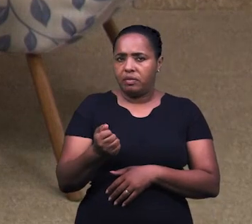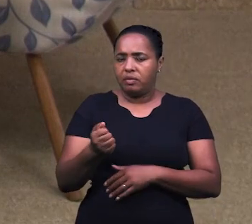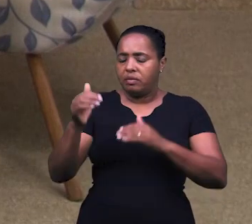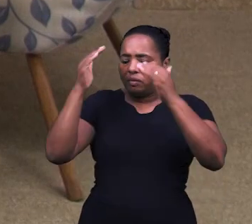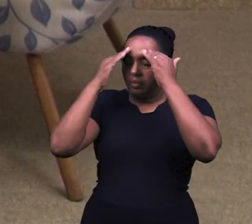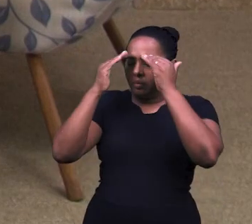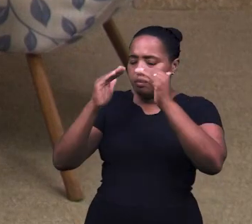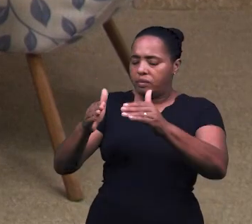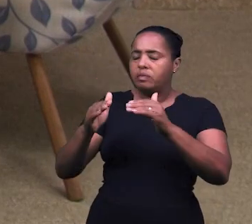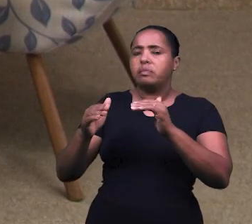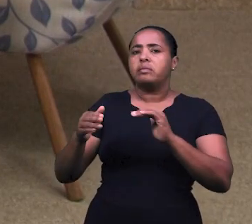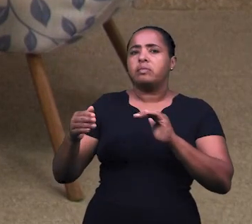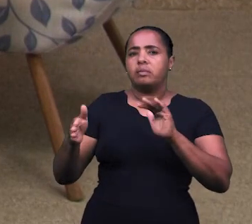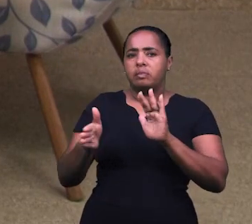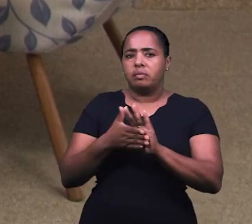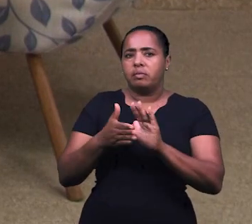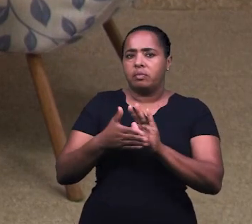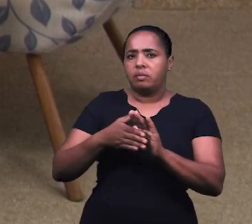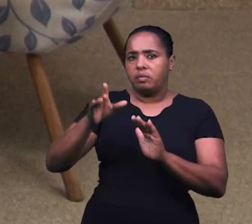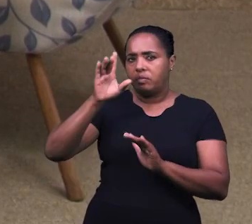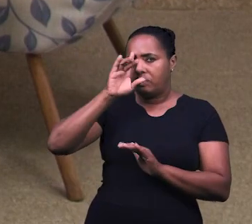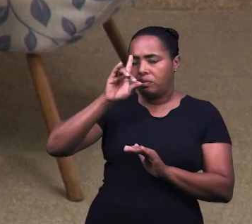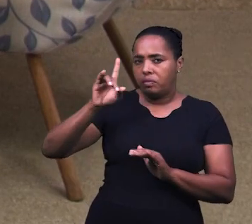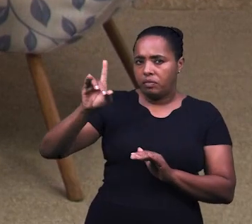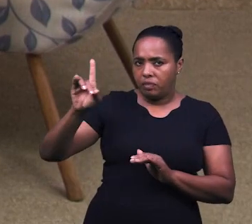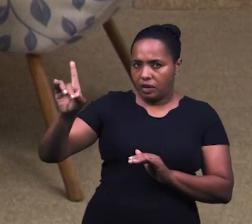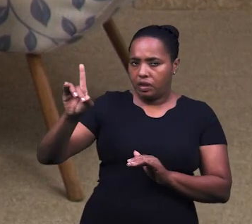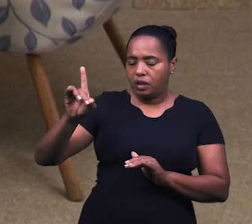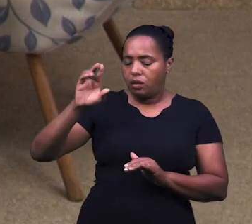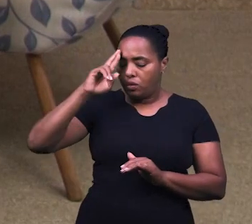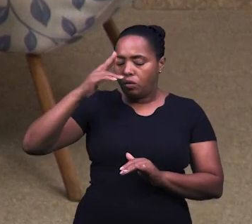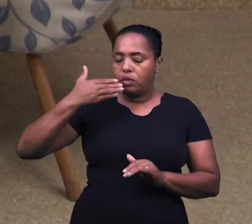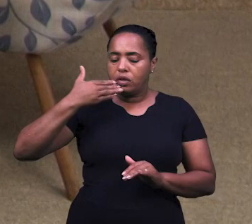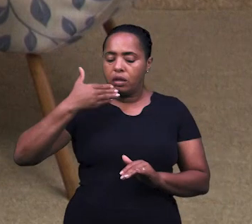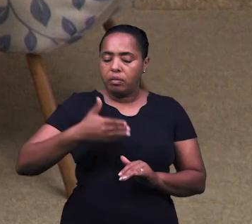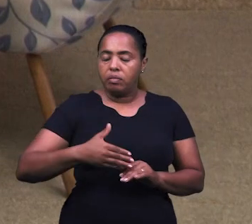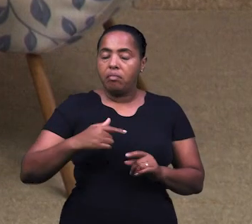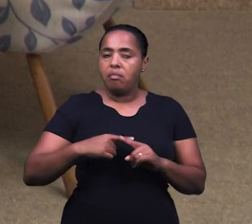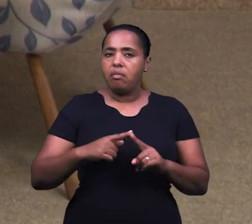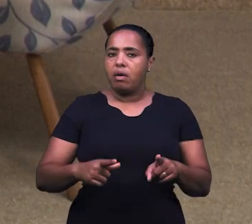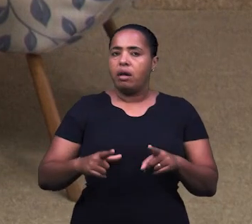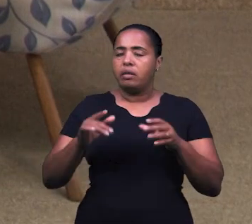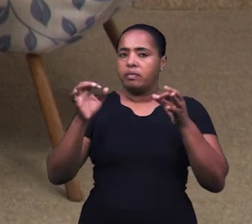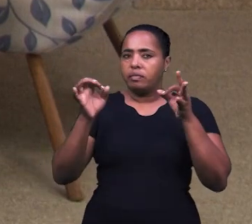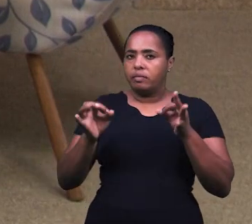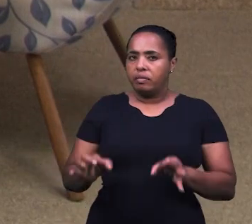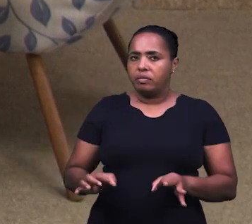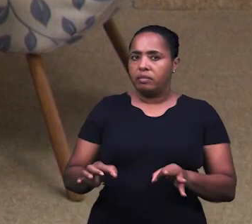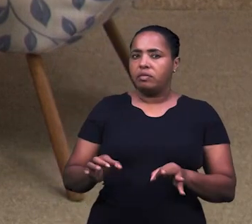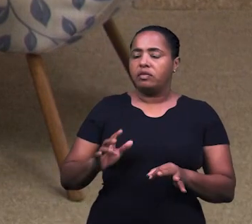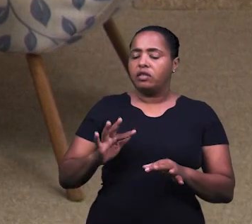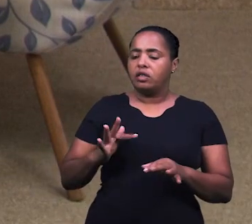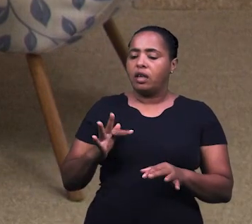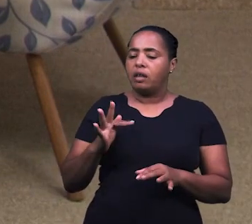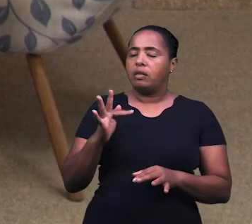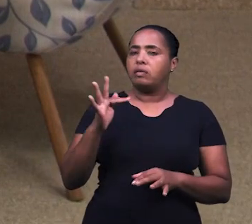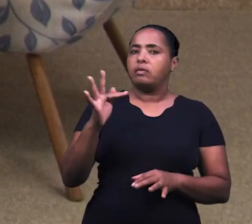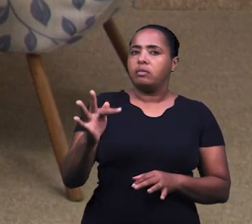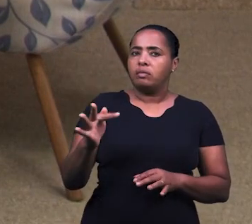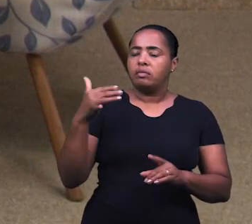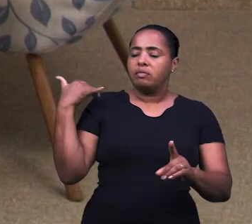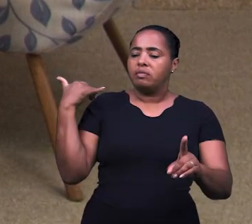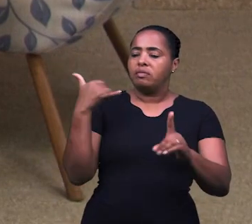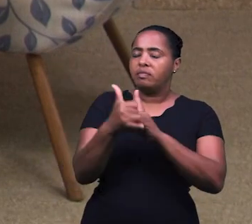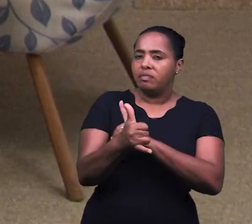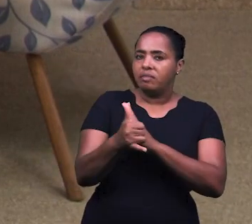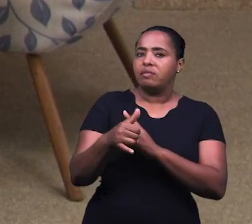estaria ali cumprindo o projeto de Deus, algo que o Senhor havia pedido a ele, mas certamente, já profeticamente, o